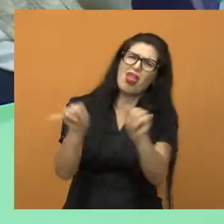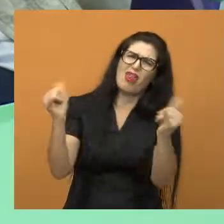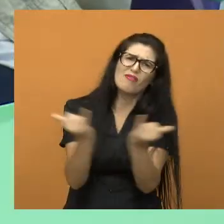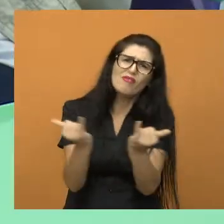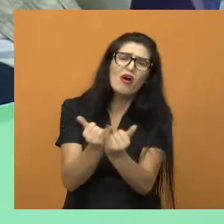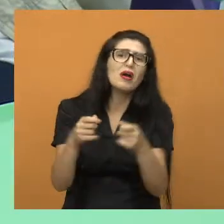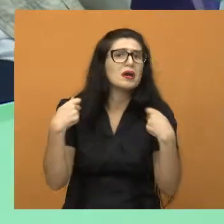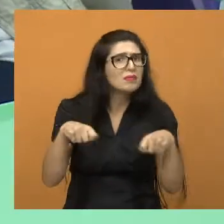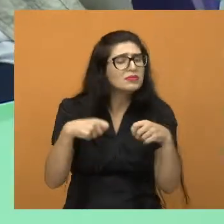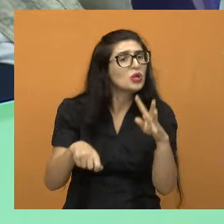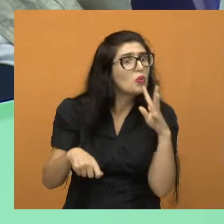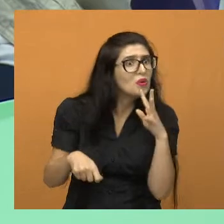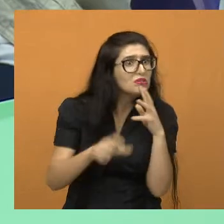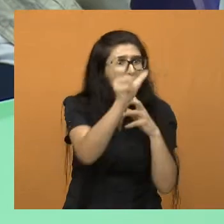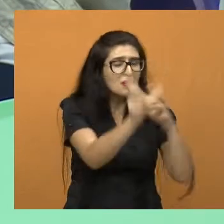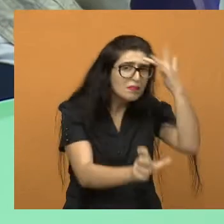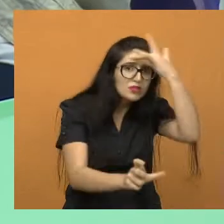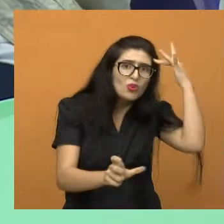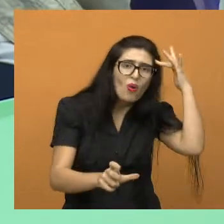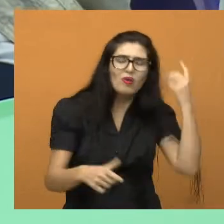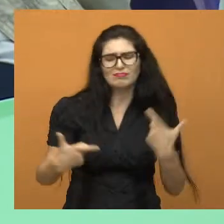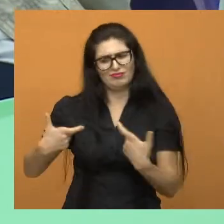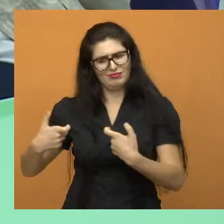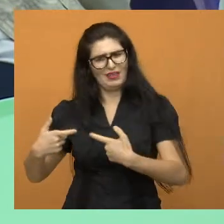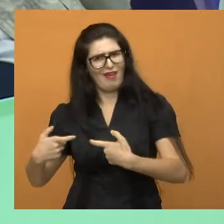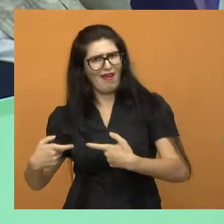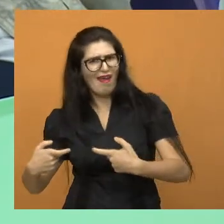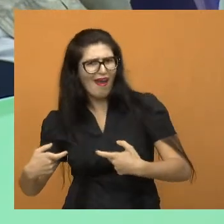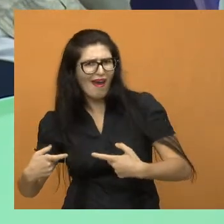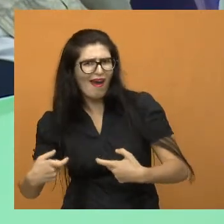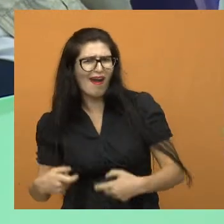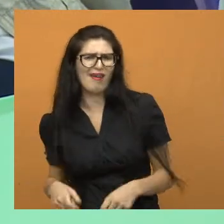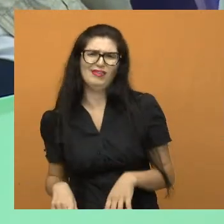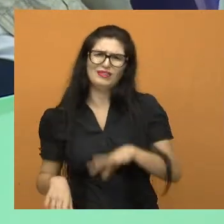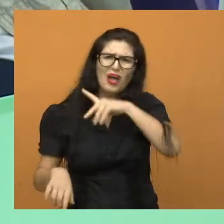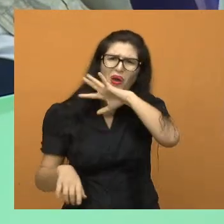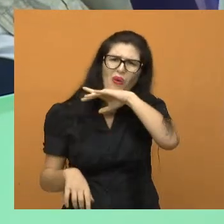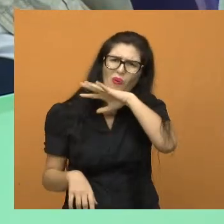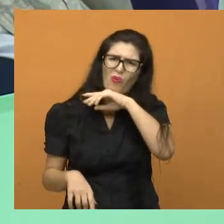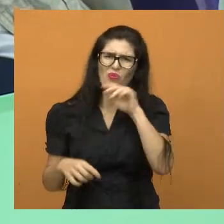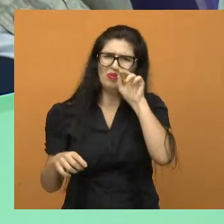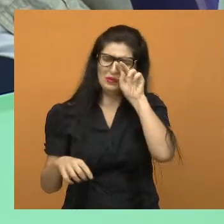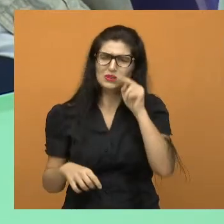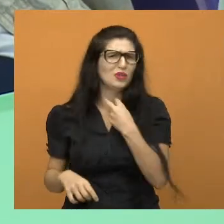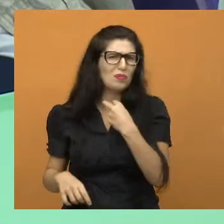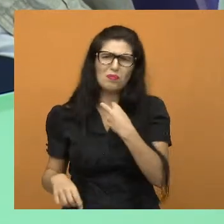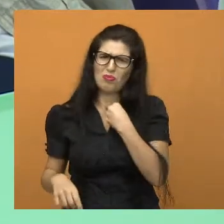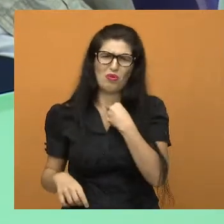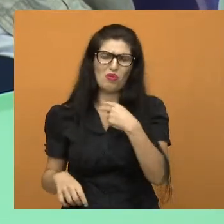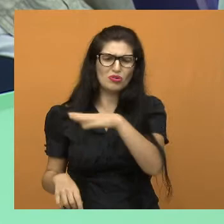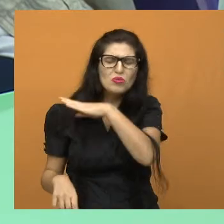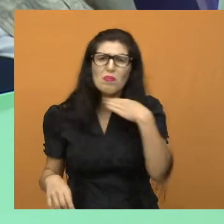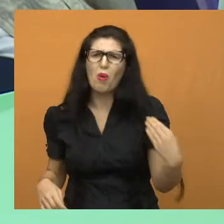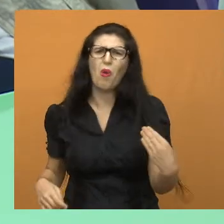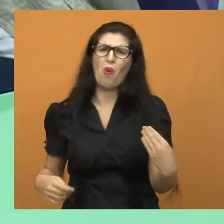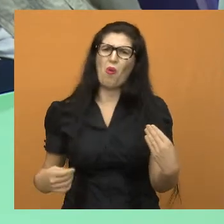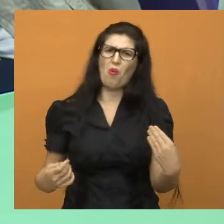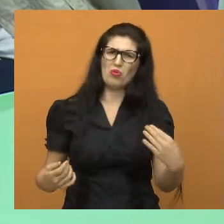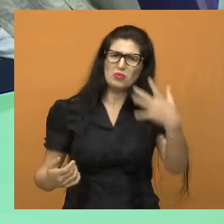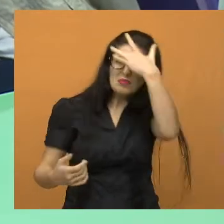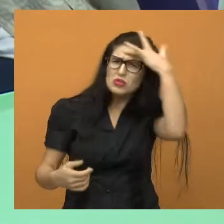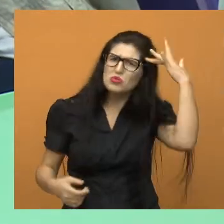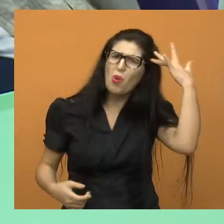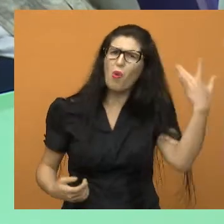fora. Porque guerra não leva em nada, só leva à morte e é uma das coisas que